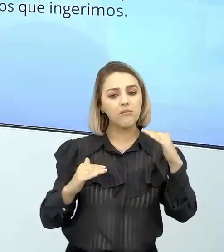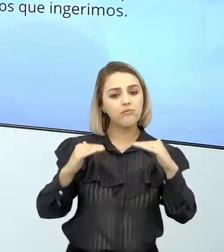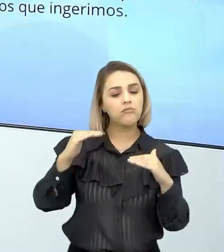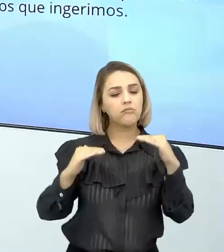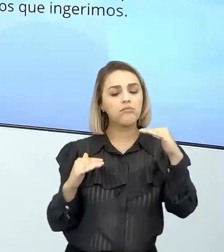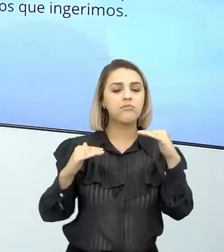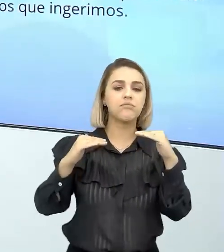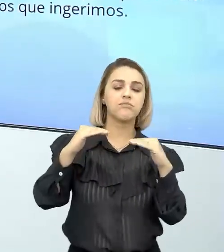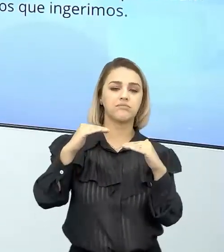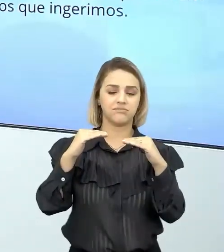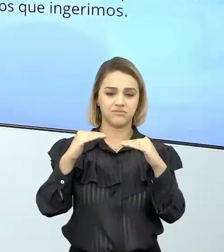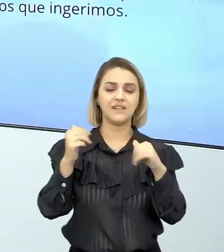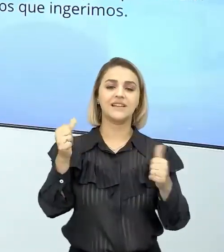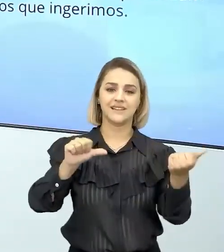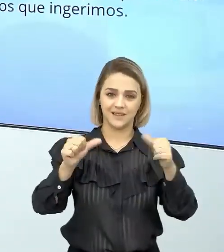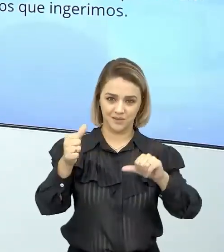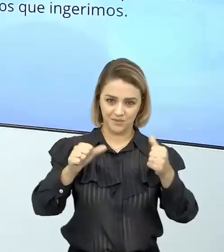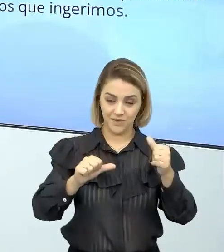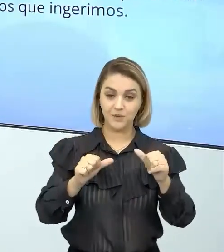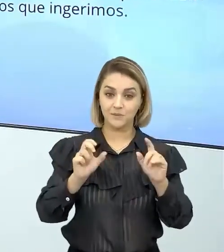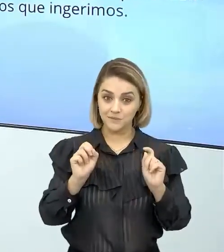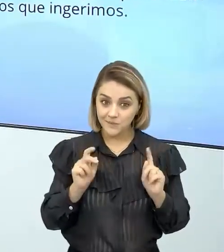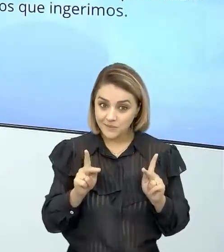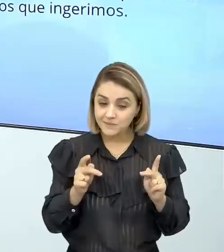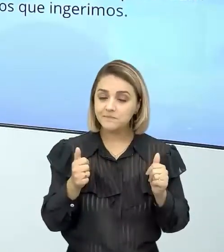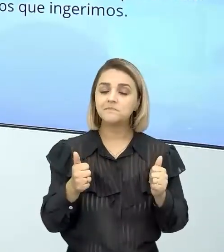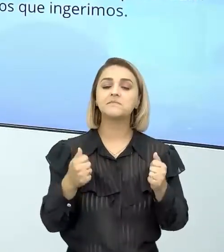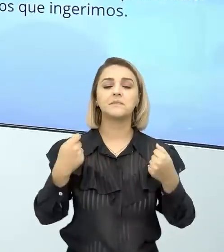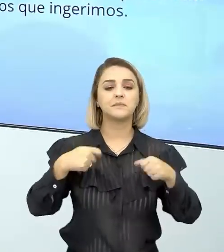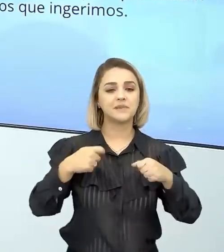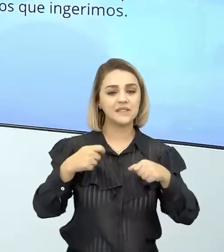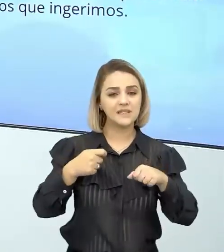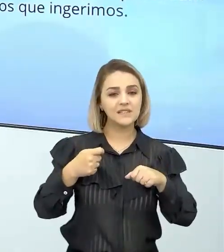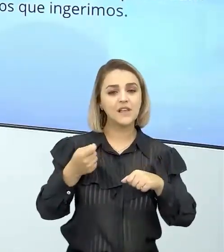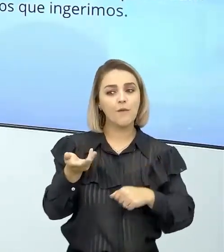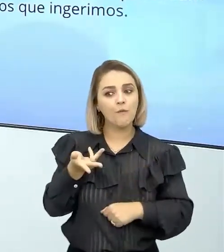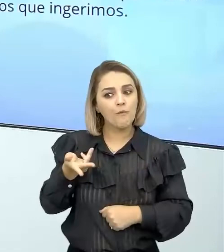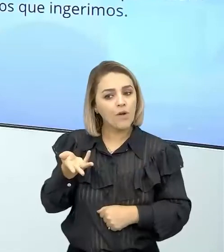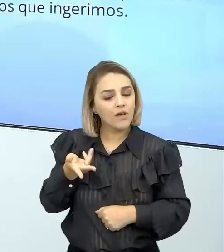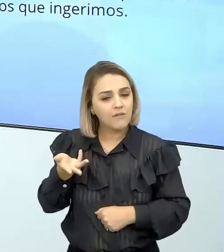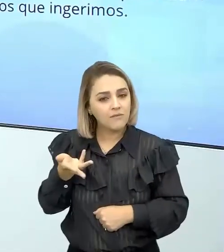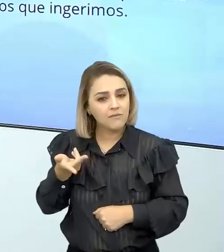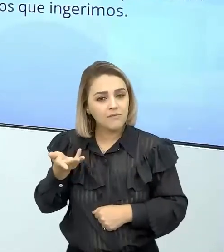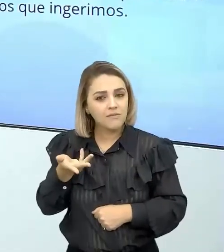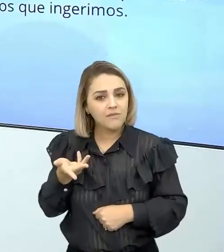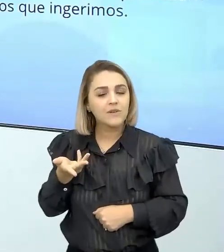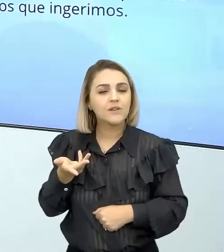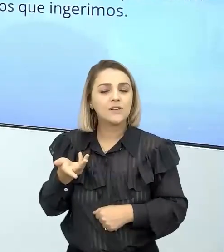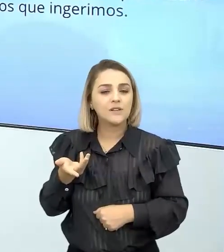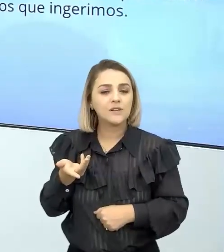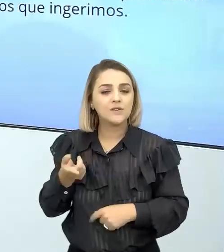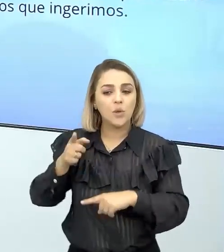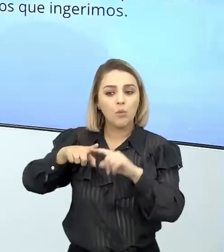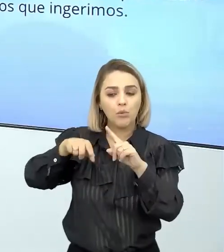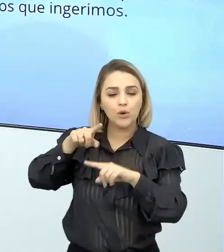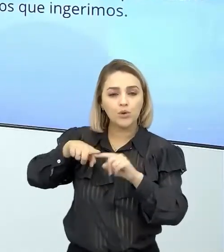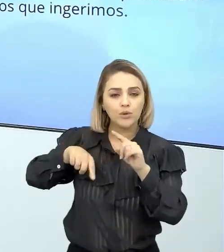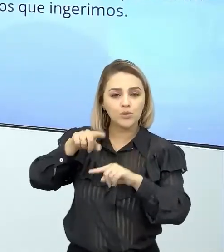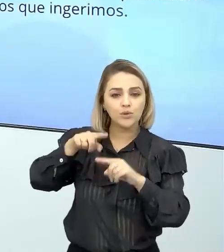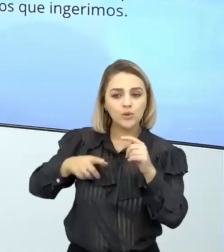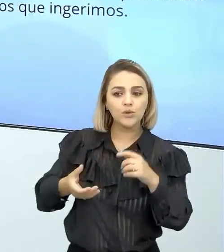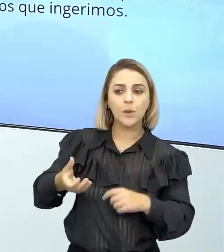seja estabelecido, certo? Onde a velocidade de produção do meu produto seja igual